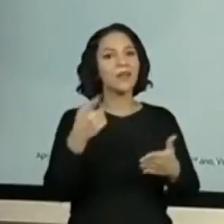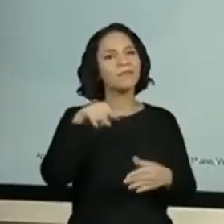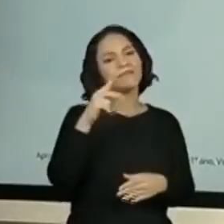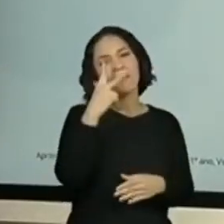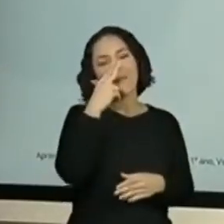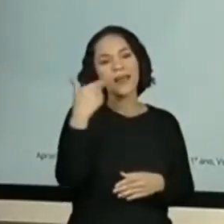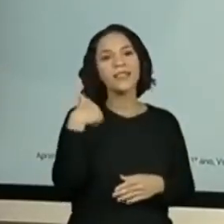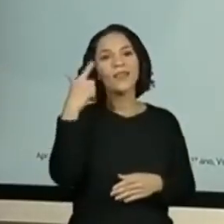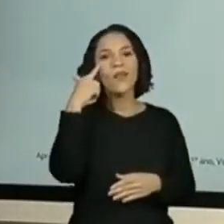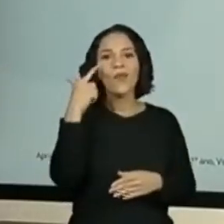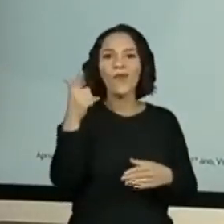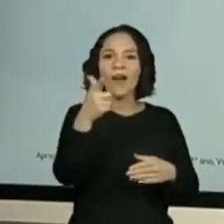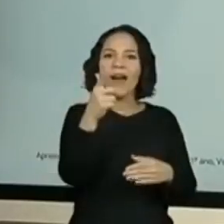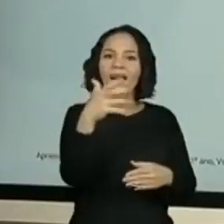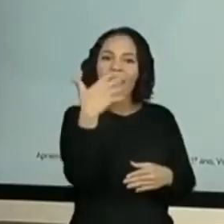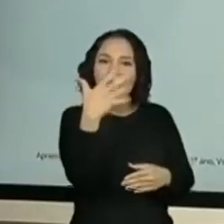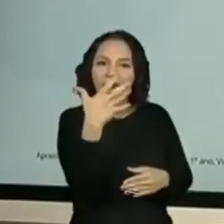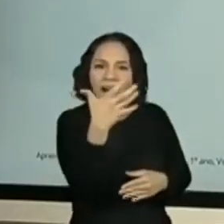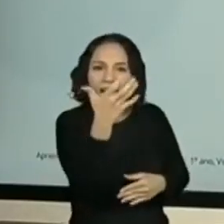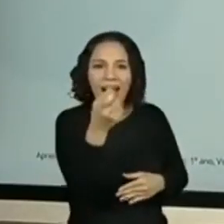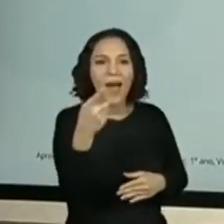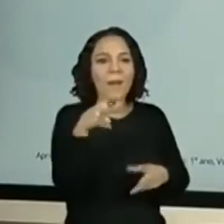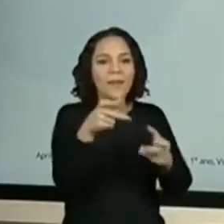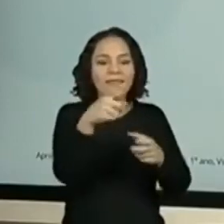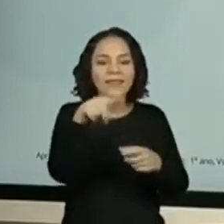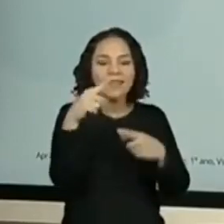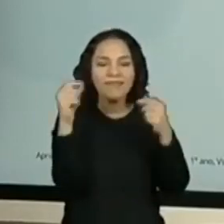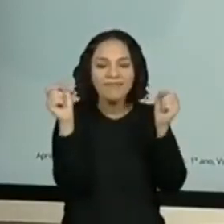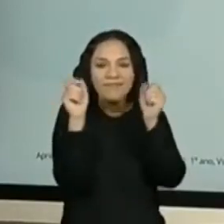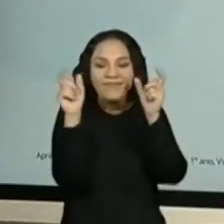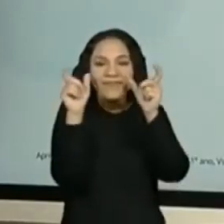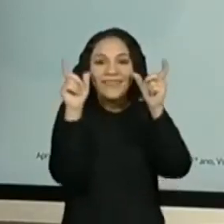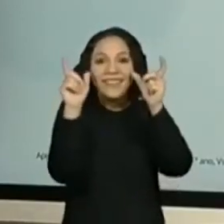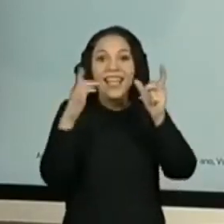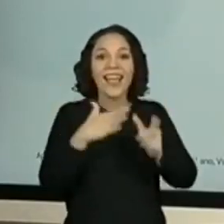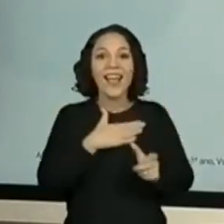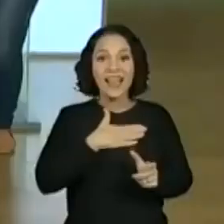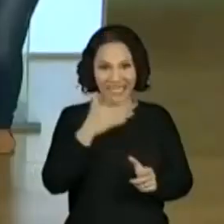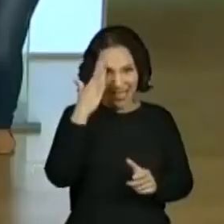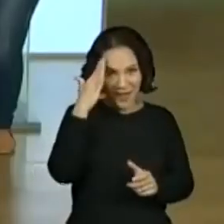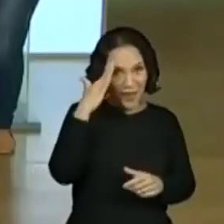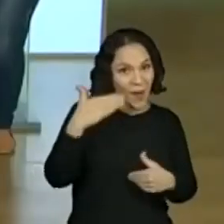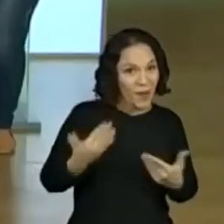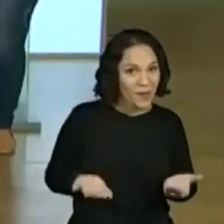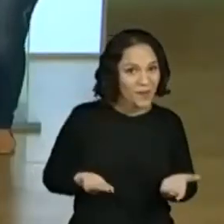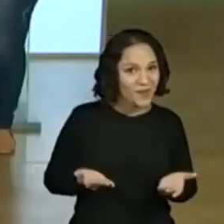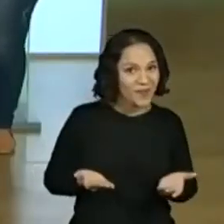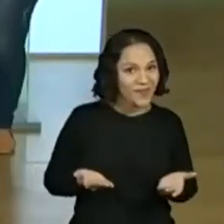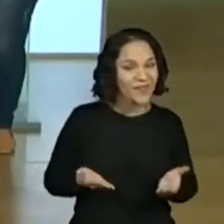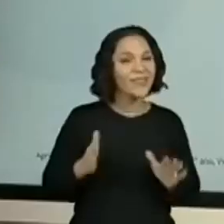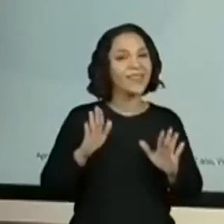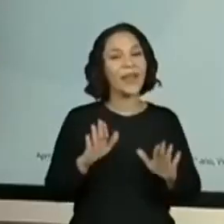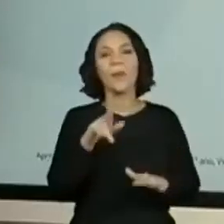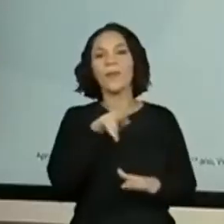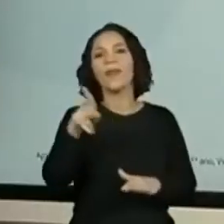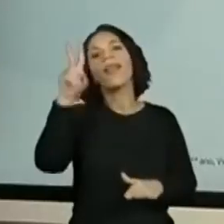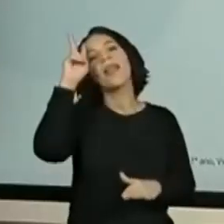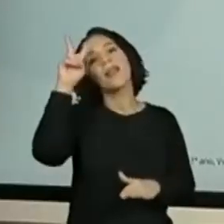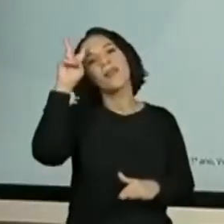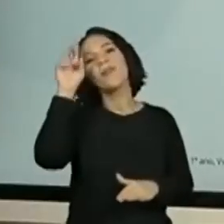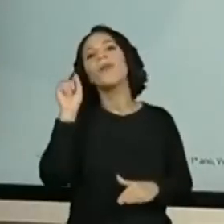gente vai encantando vocês quando a gente faz. Será que eles sabem qual é, professora? Ah, olha, as professoras